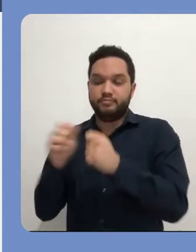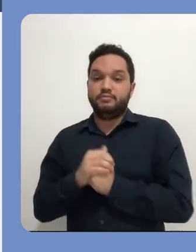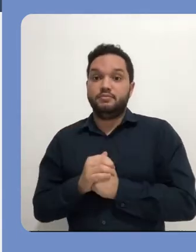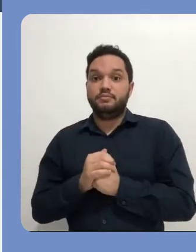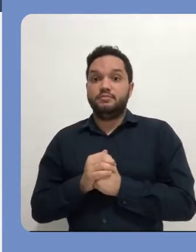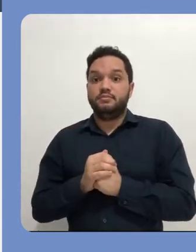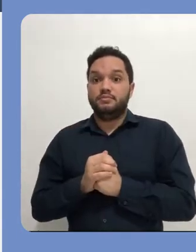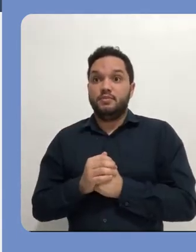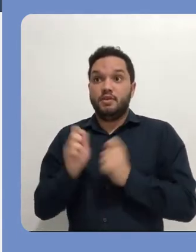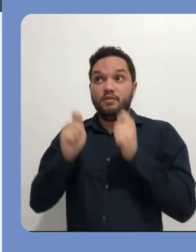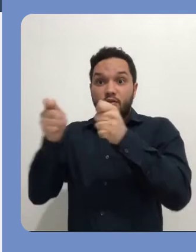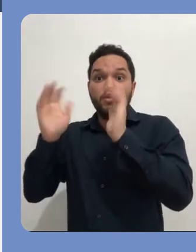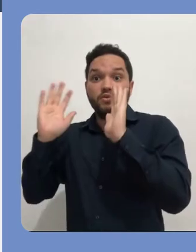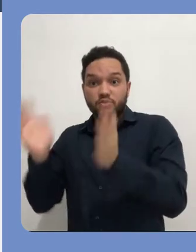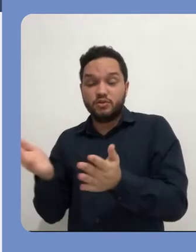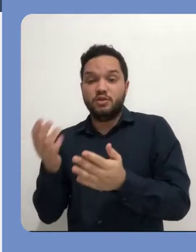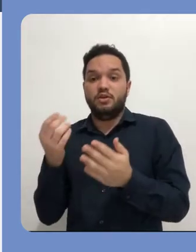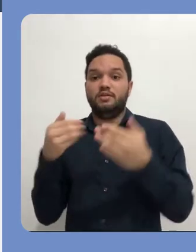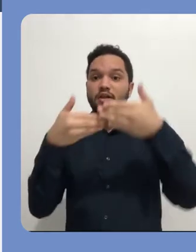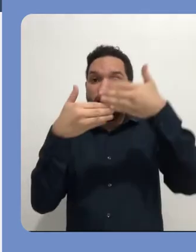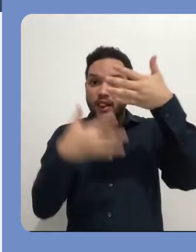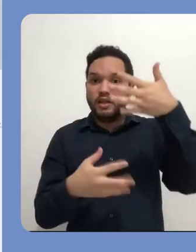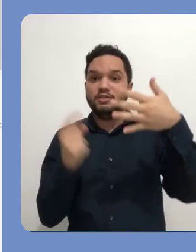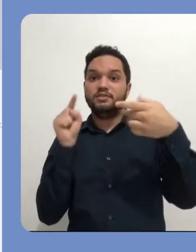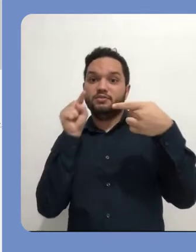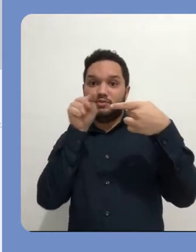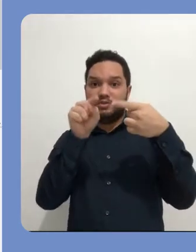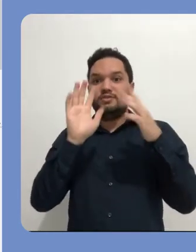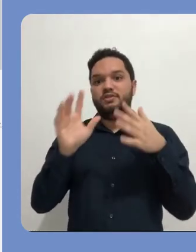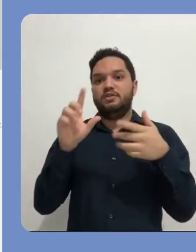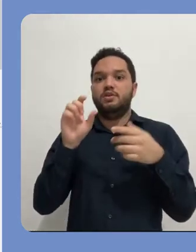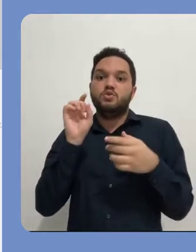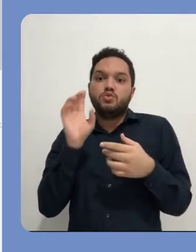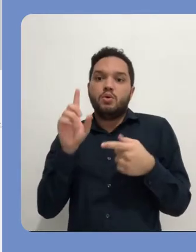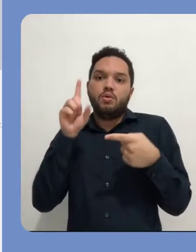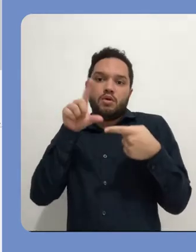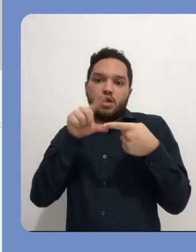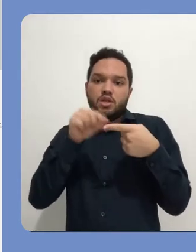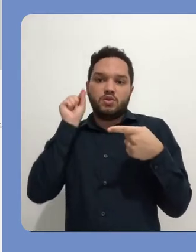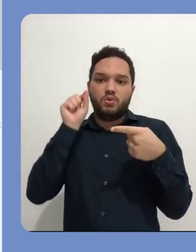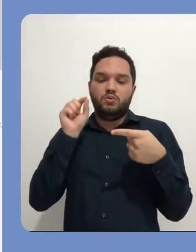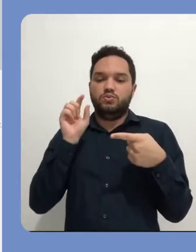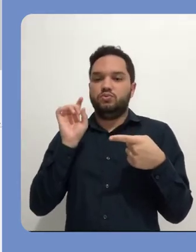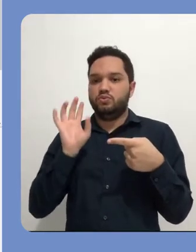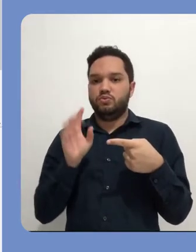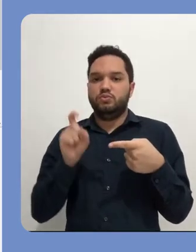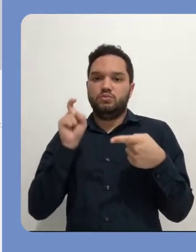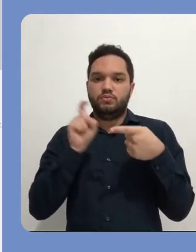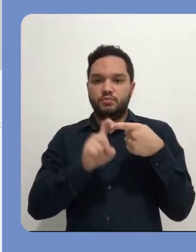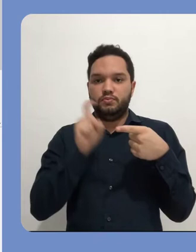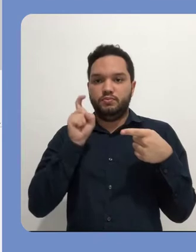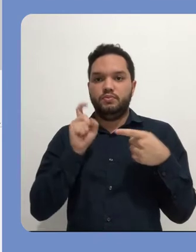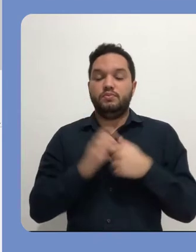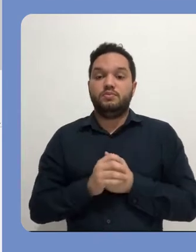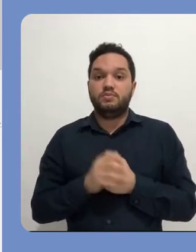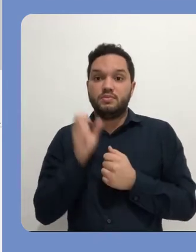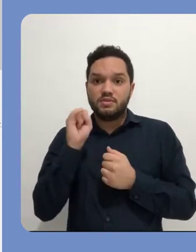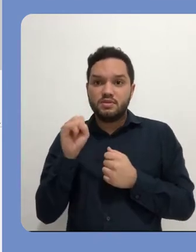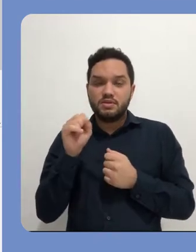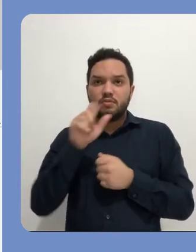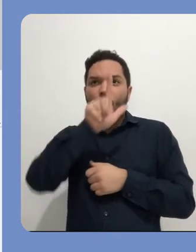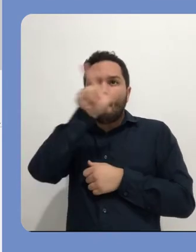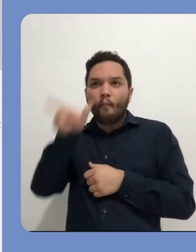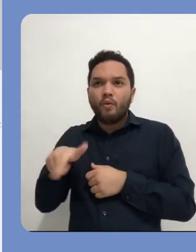SIGPEX. Depois disso, essa atividade vai aparecer listada aqui. Então, basta você